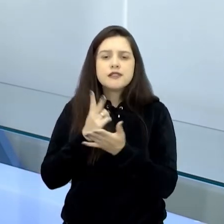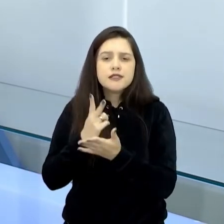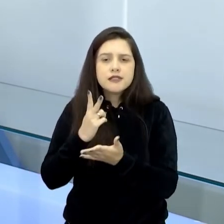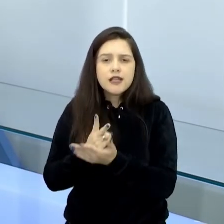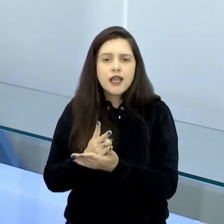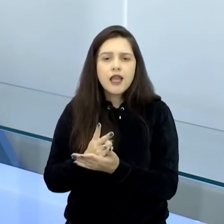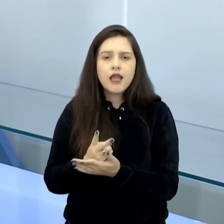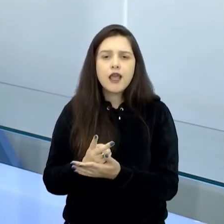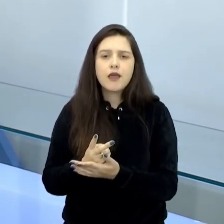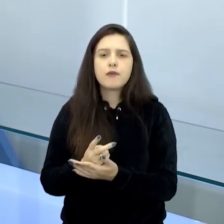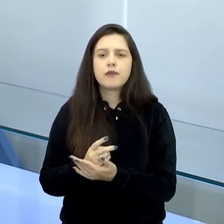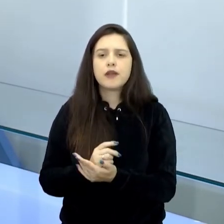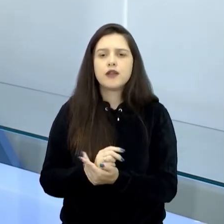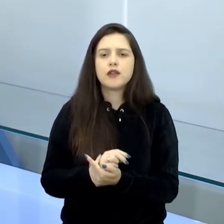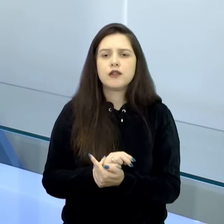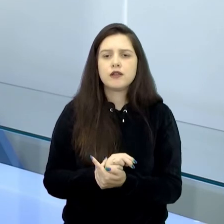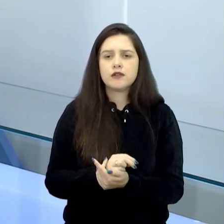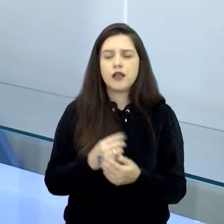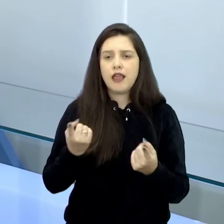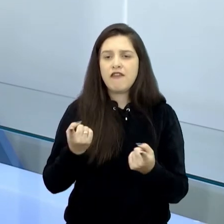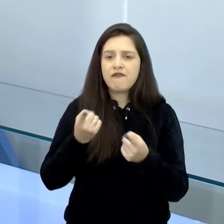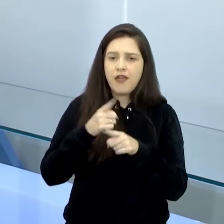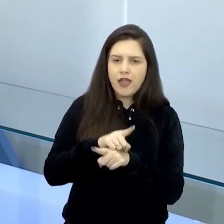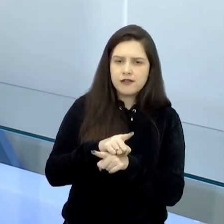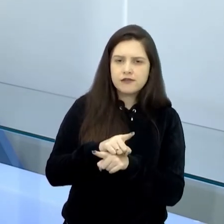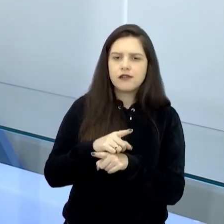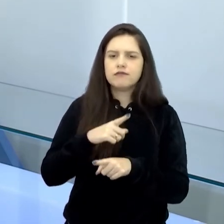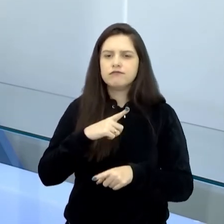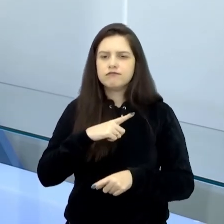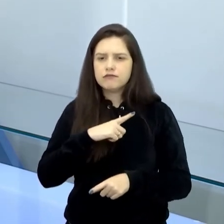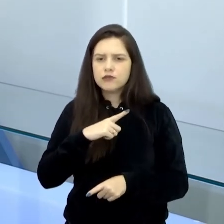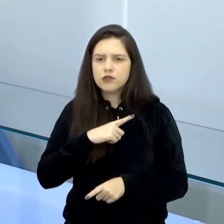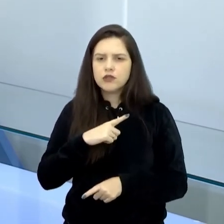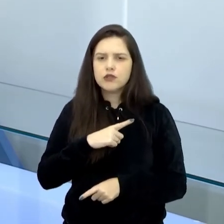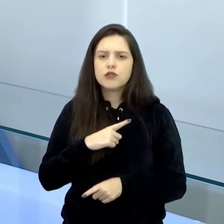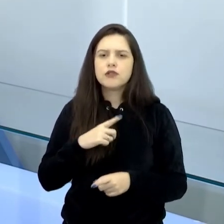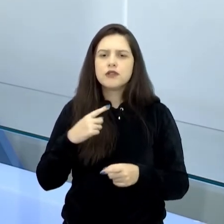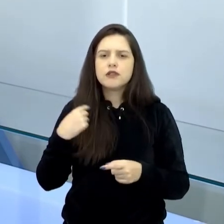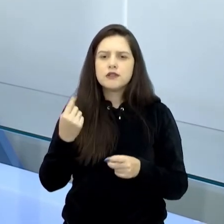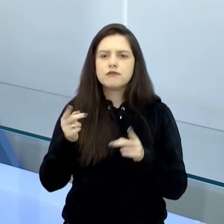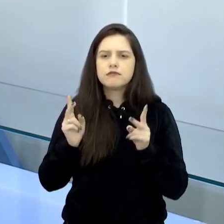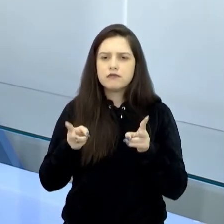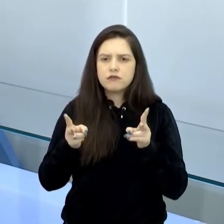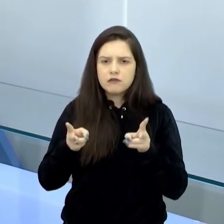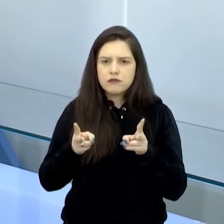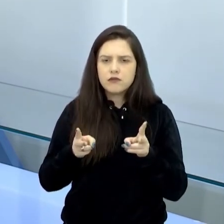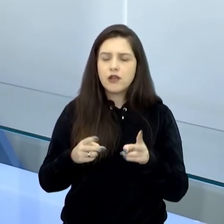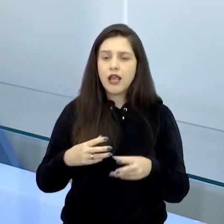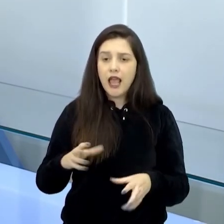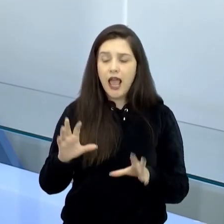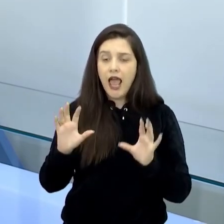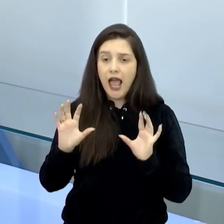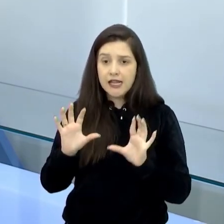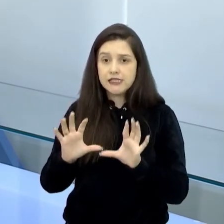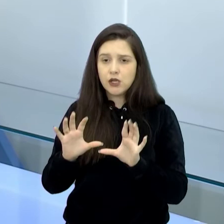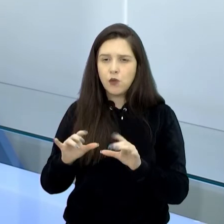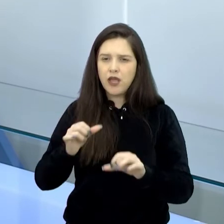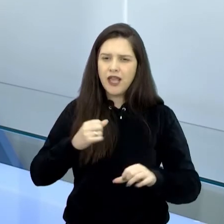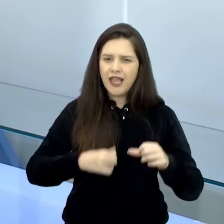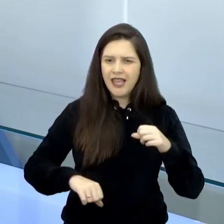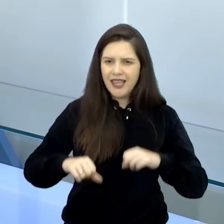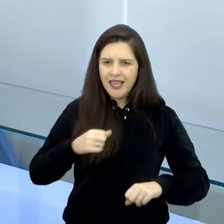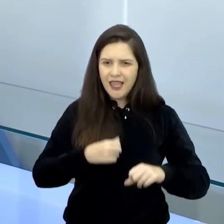e reação inversa. Então, não importa o lado que isso aqui está acontecendo, certo? Uma reação química, a gente tem